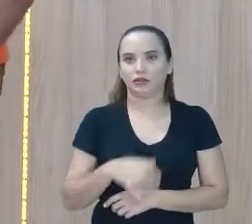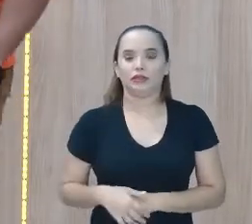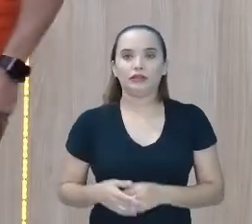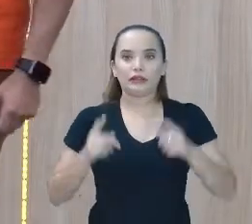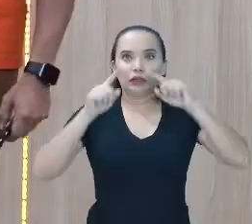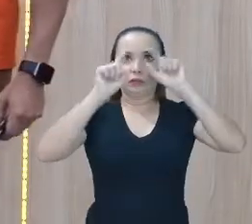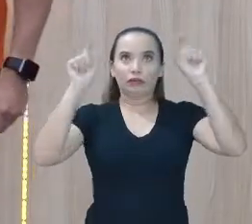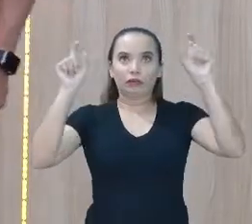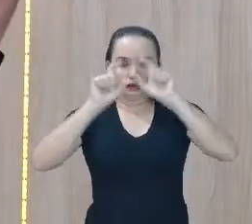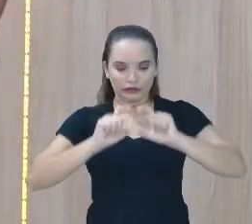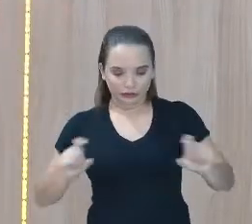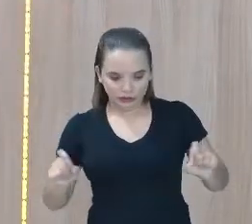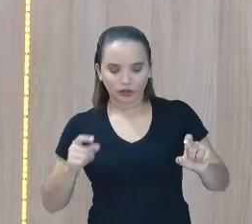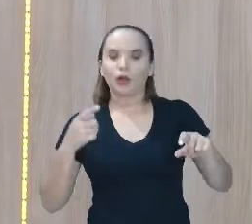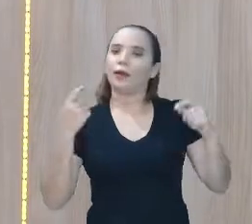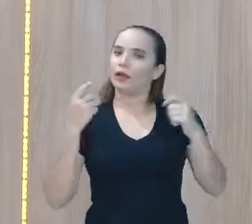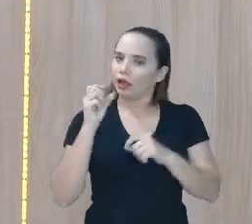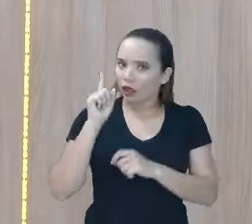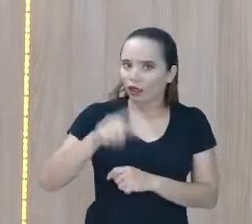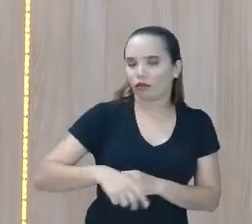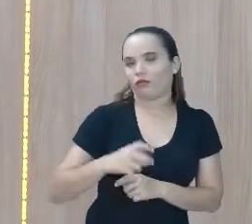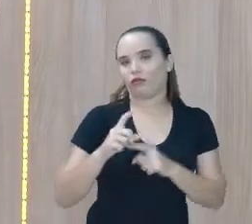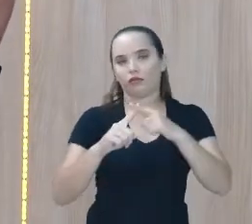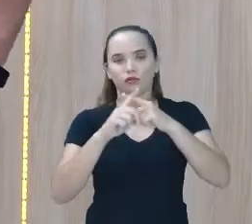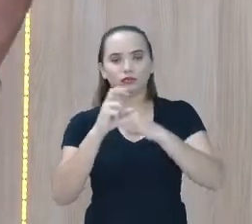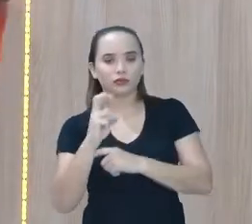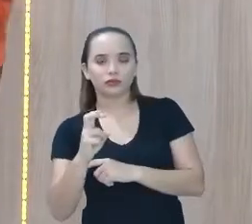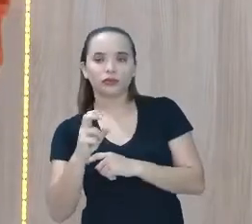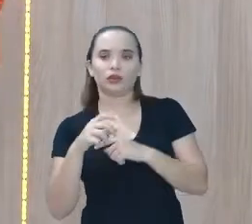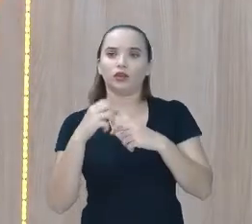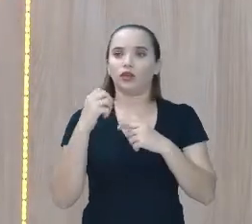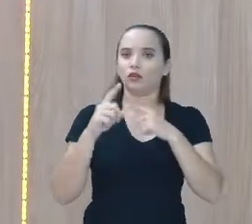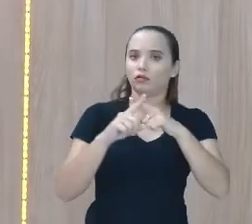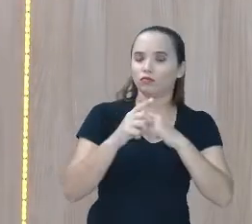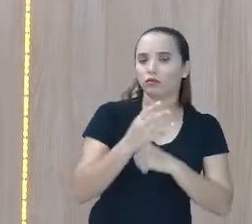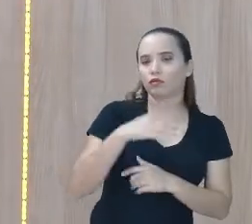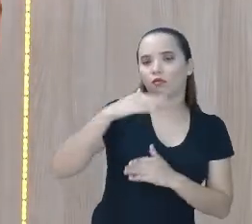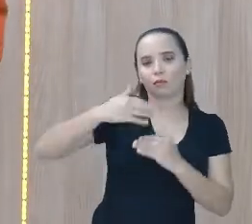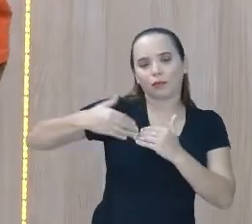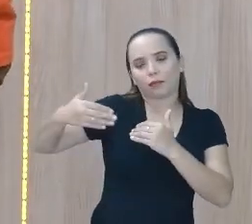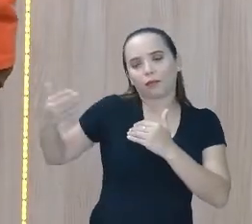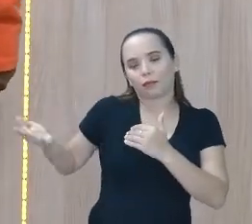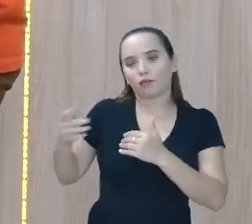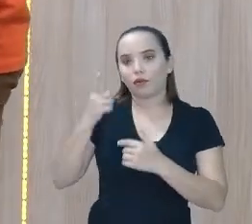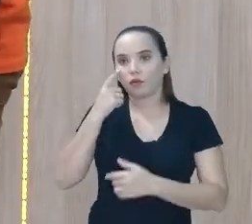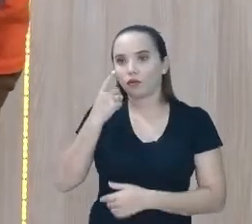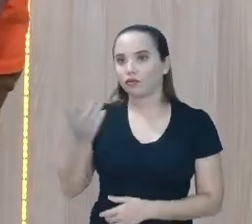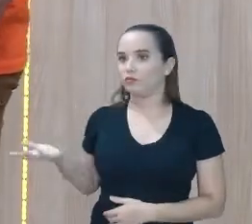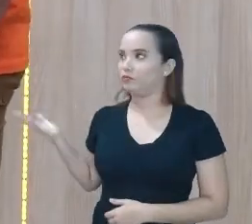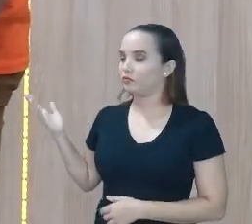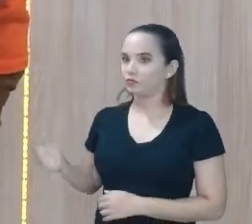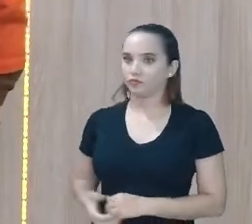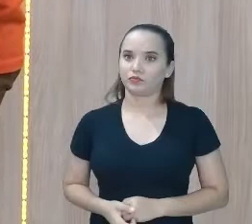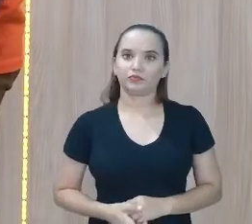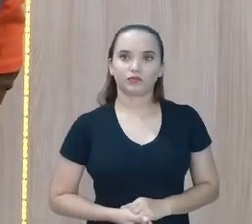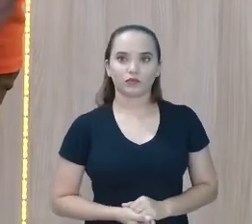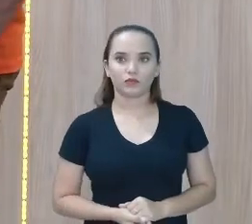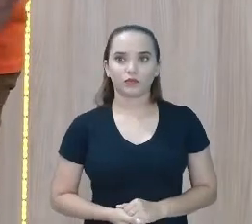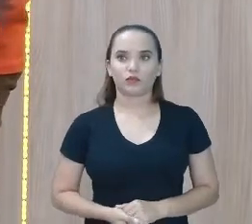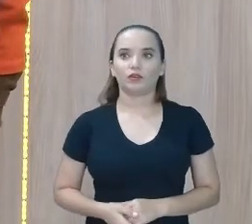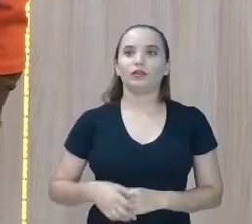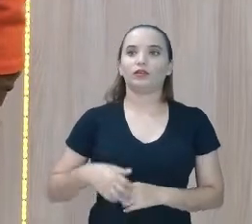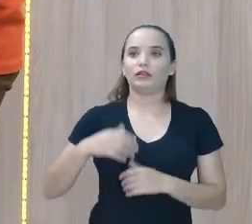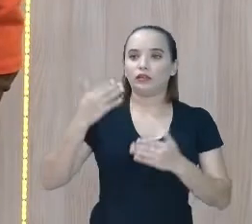anterior, vai ser os valores aí vezes 5, certo? E assim por diante. Então, estou mostrando aqui, ó, 2 vezes 6 dá